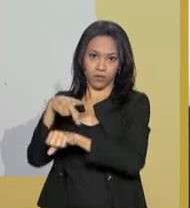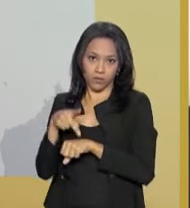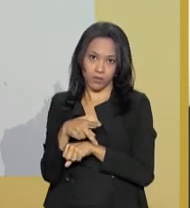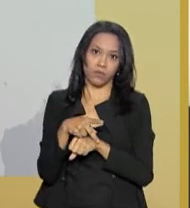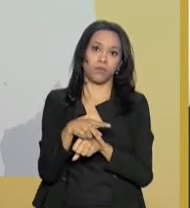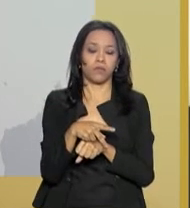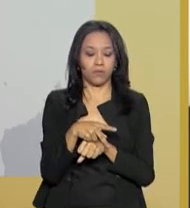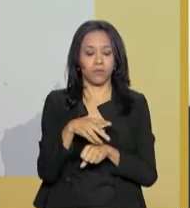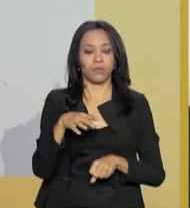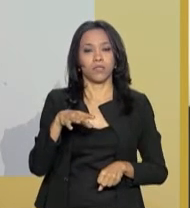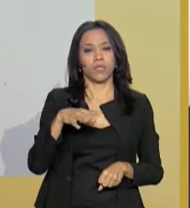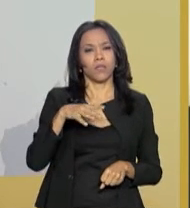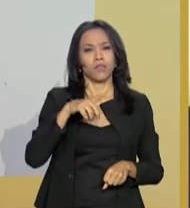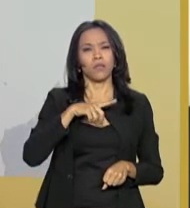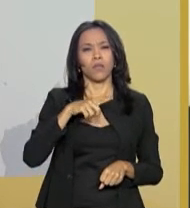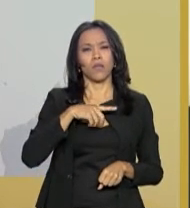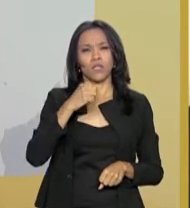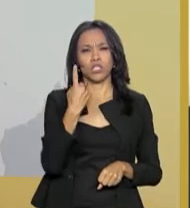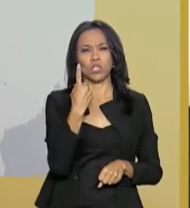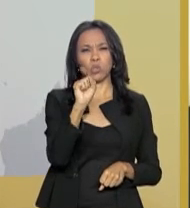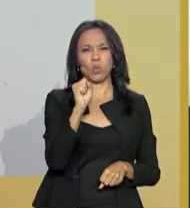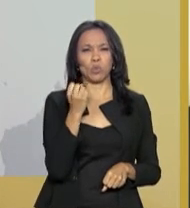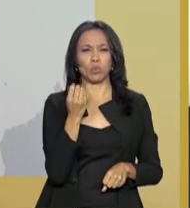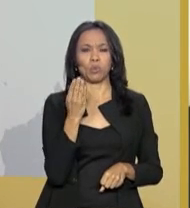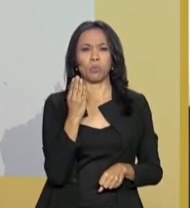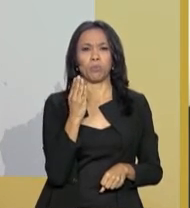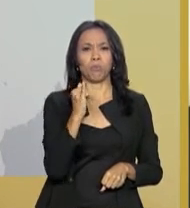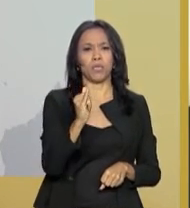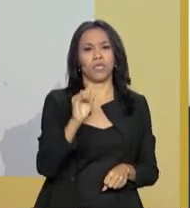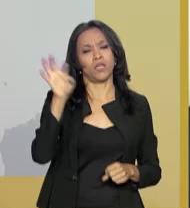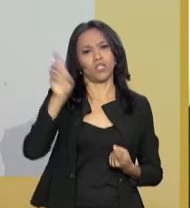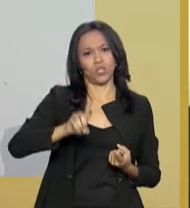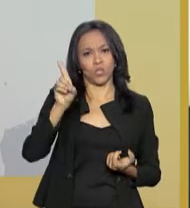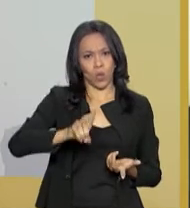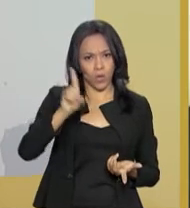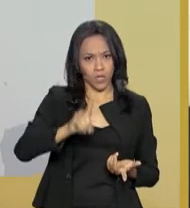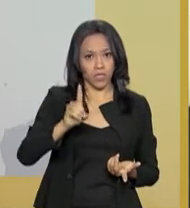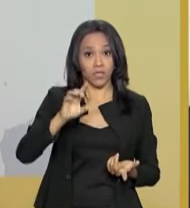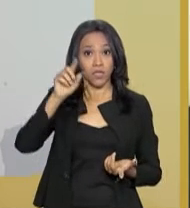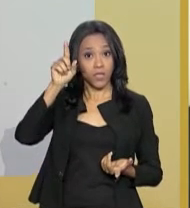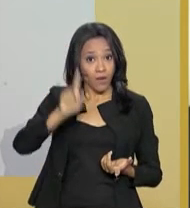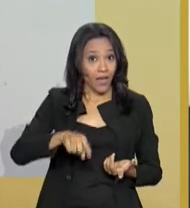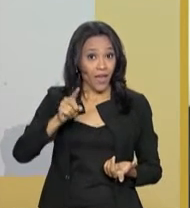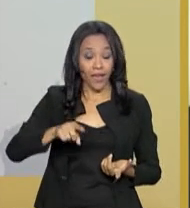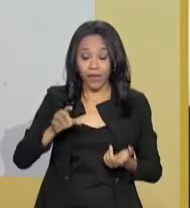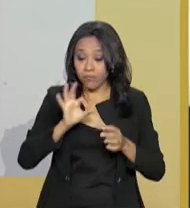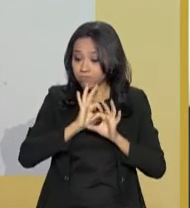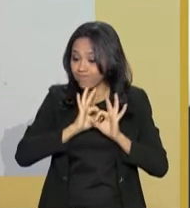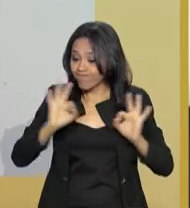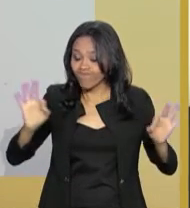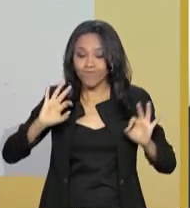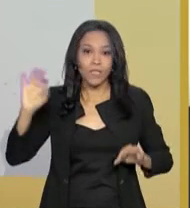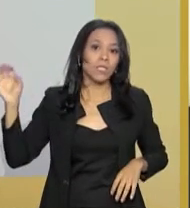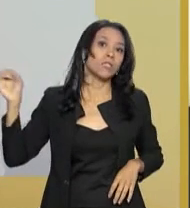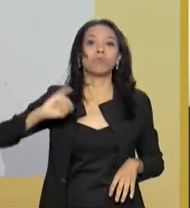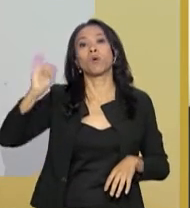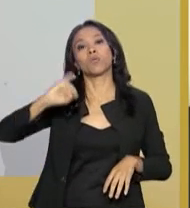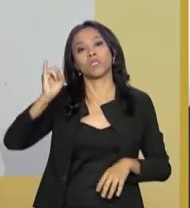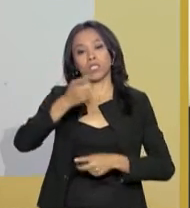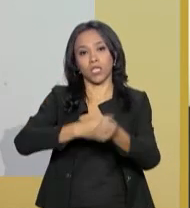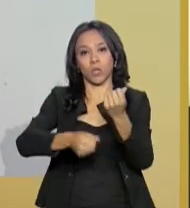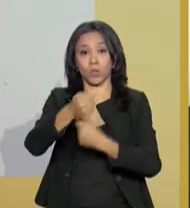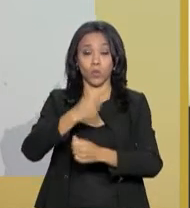de 18 bilhões e meio de dólares. É um centro extremamente importante da economia